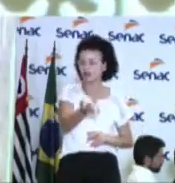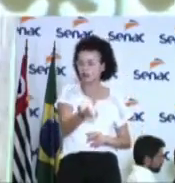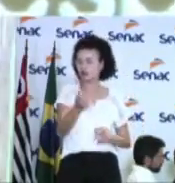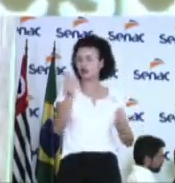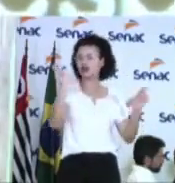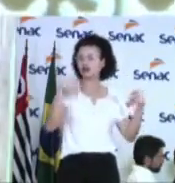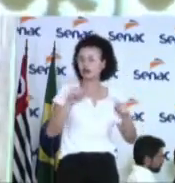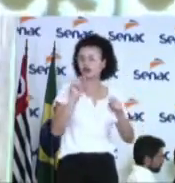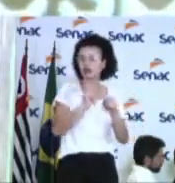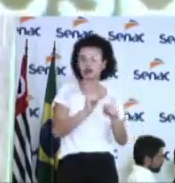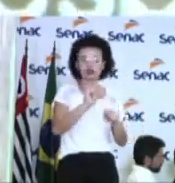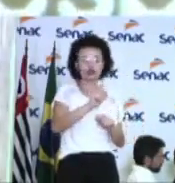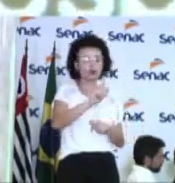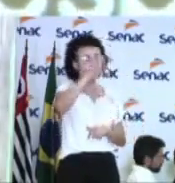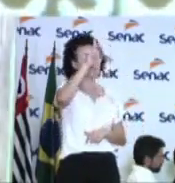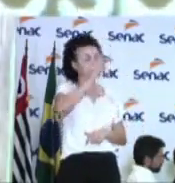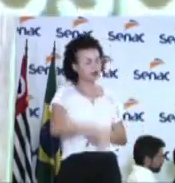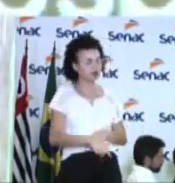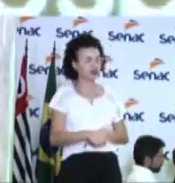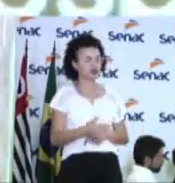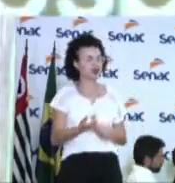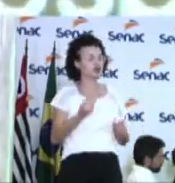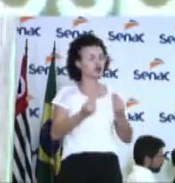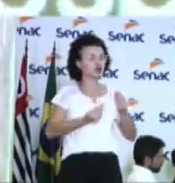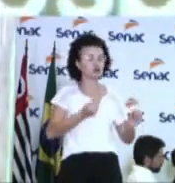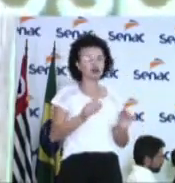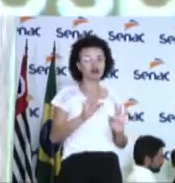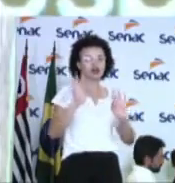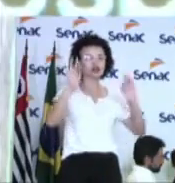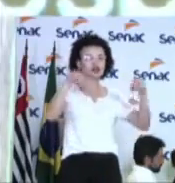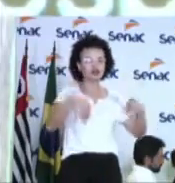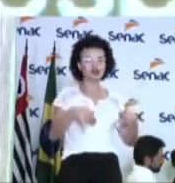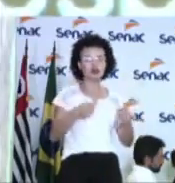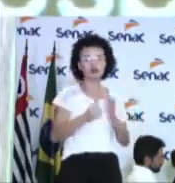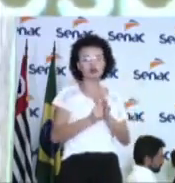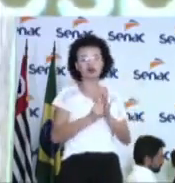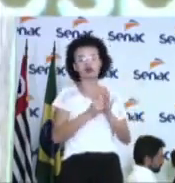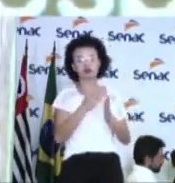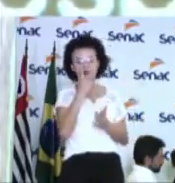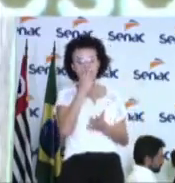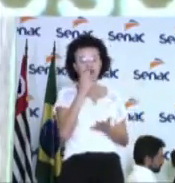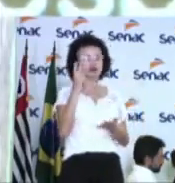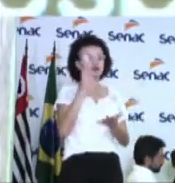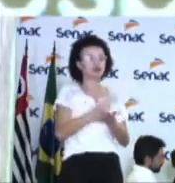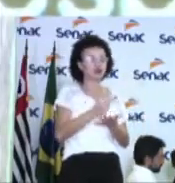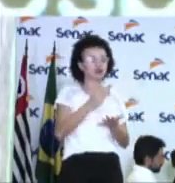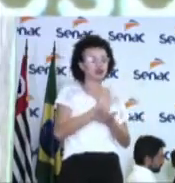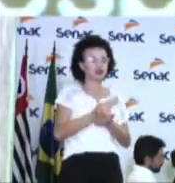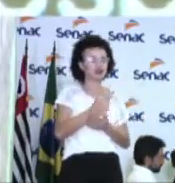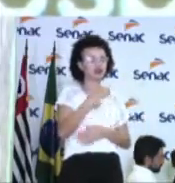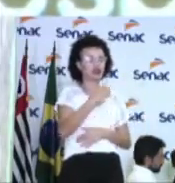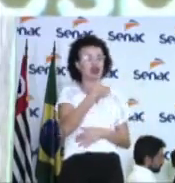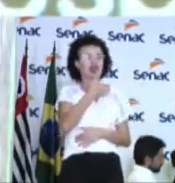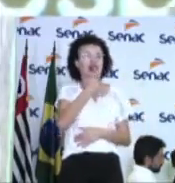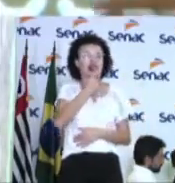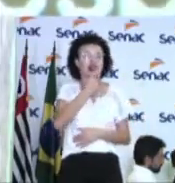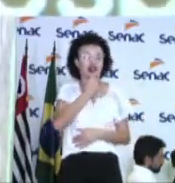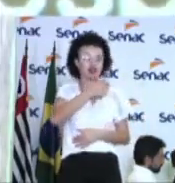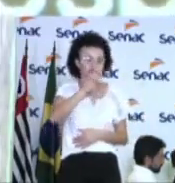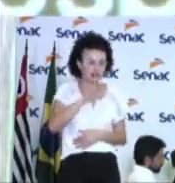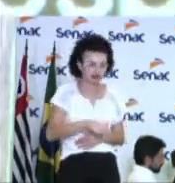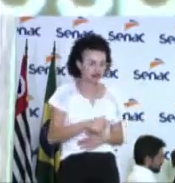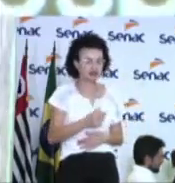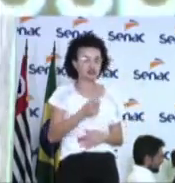O que tem além disso do Branding Content? No fim, acaba que muitas vezes a gente cai nisso. Então, assim, até para não pagar a língua, vocês vão ver muitas coisas